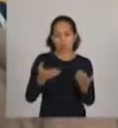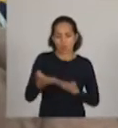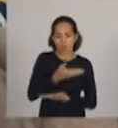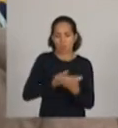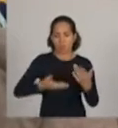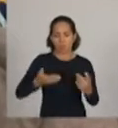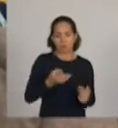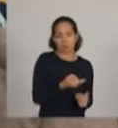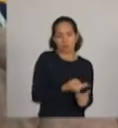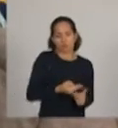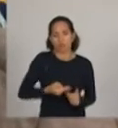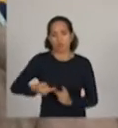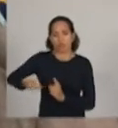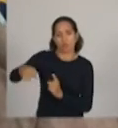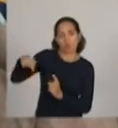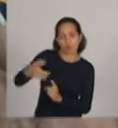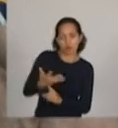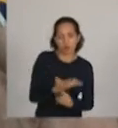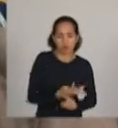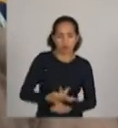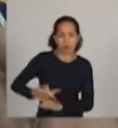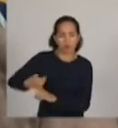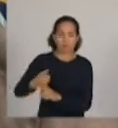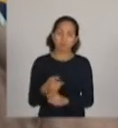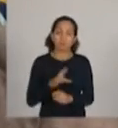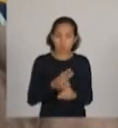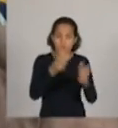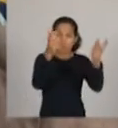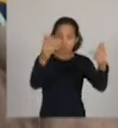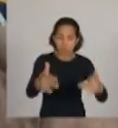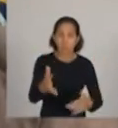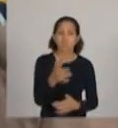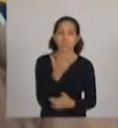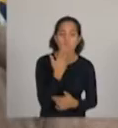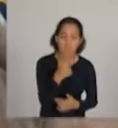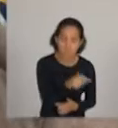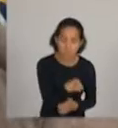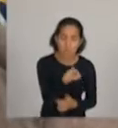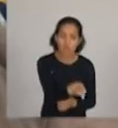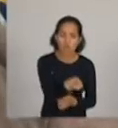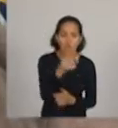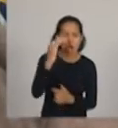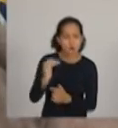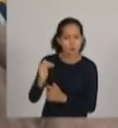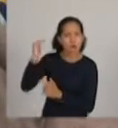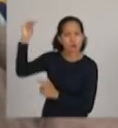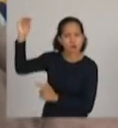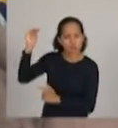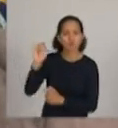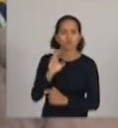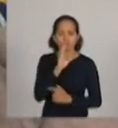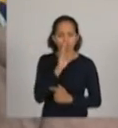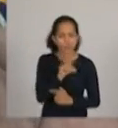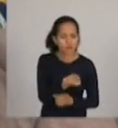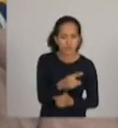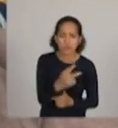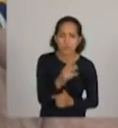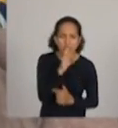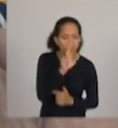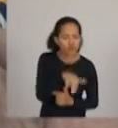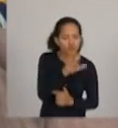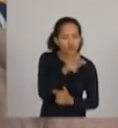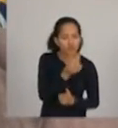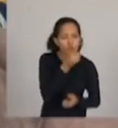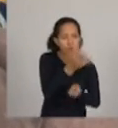É essencial explicar à criança que nenhum adulto ou criança mais velha deve manter segredo com ela. O